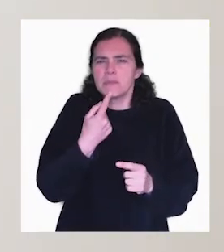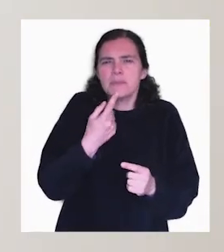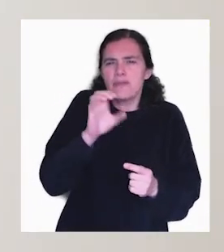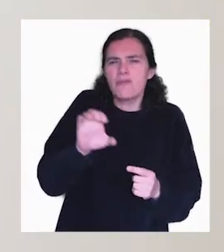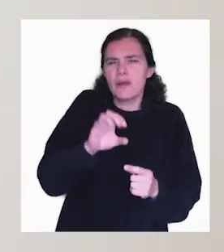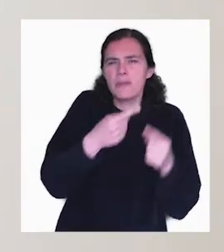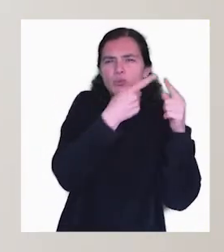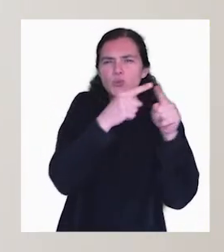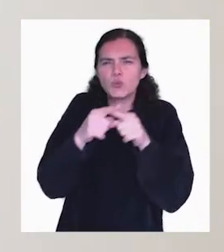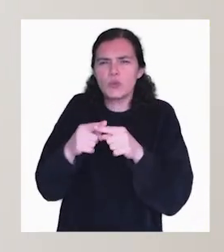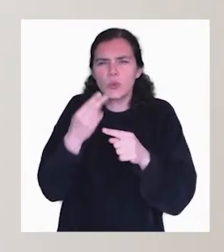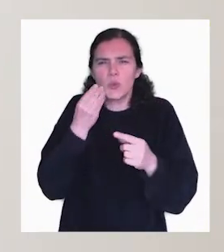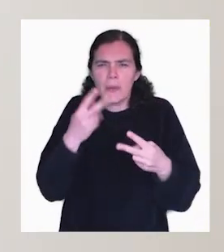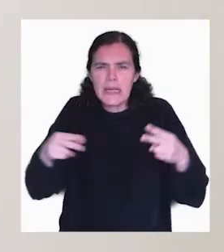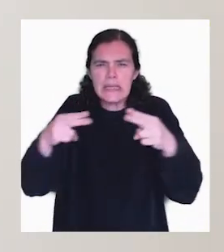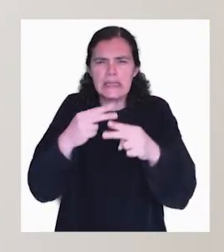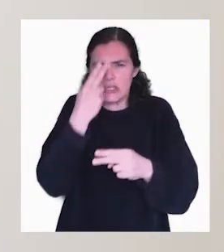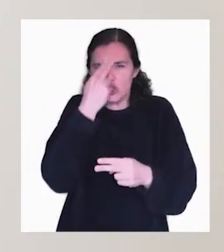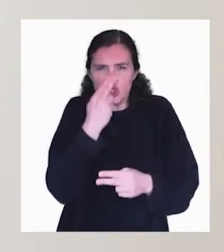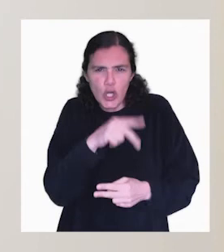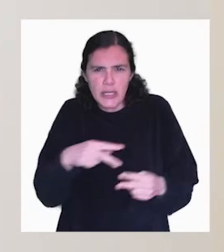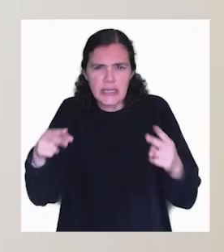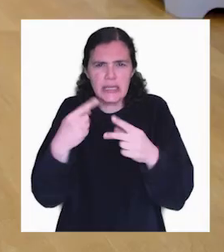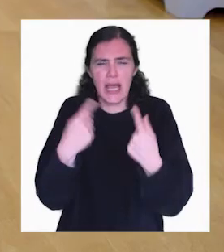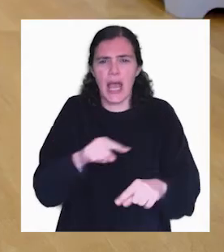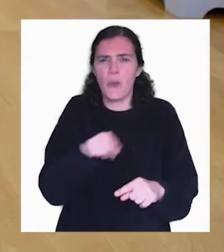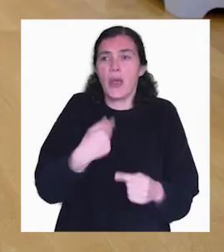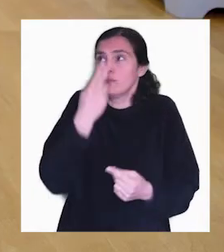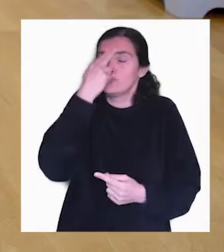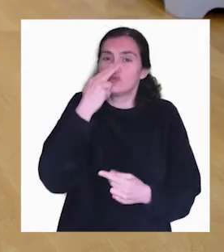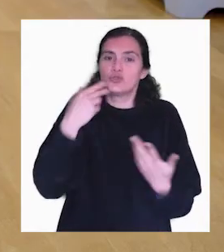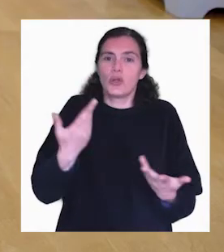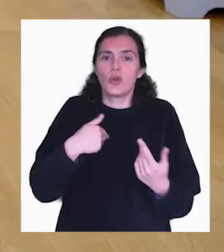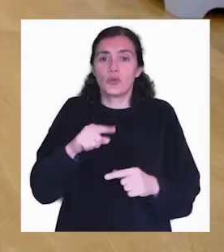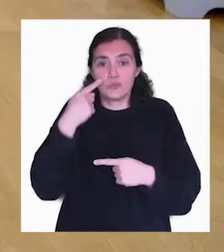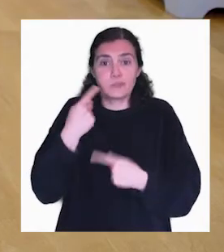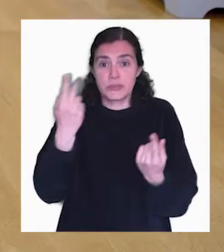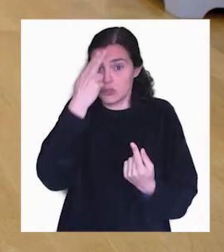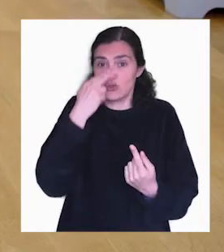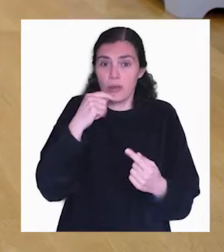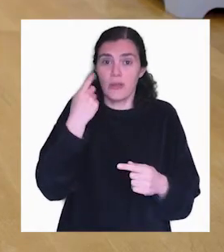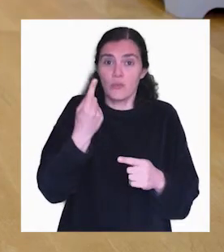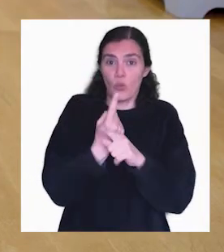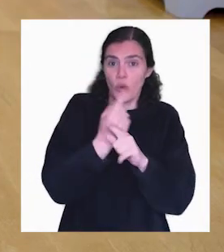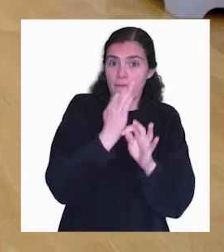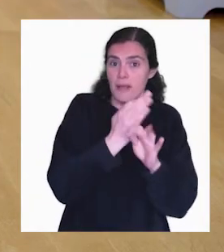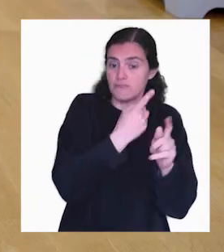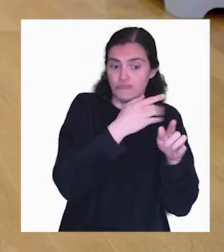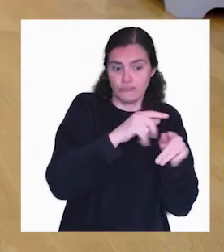não meramente eventual. Não é? Não é uma história... Nós apresentamos uma história de eventos, mas através da